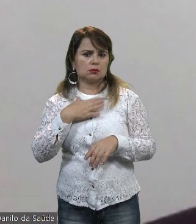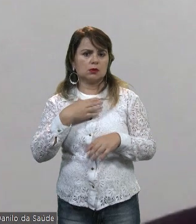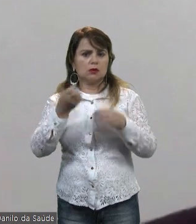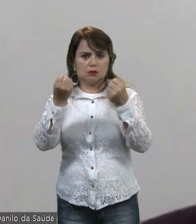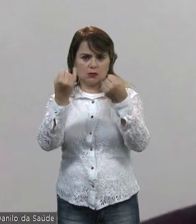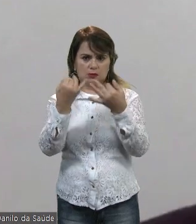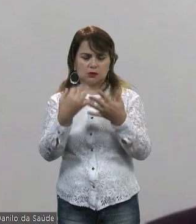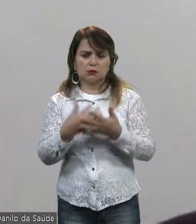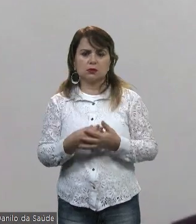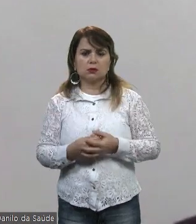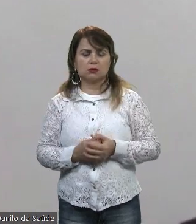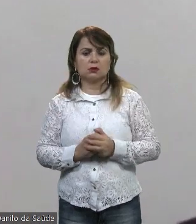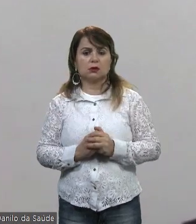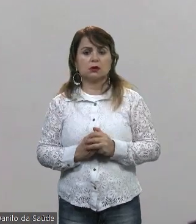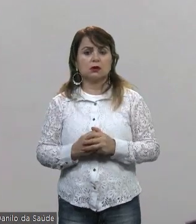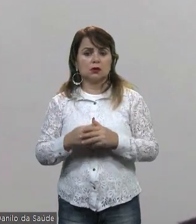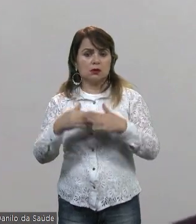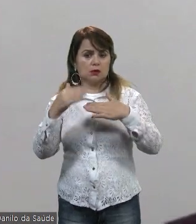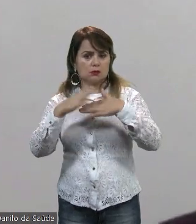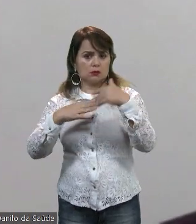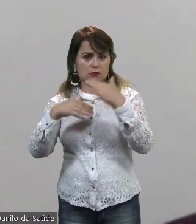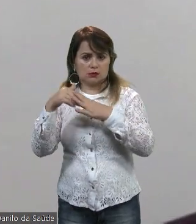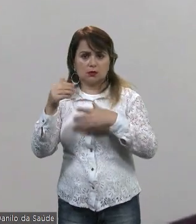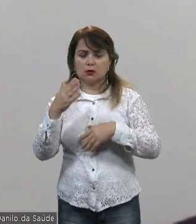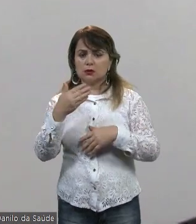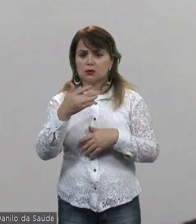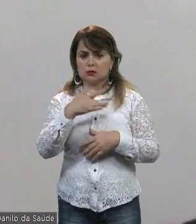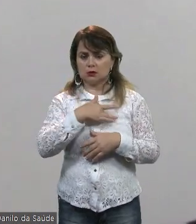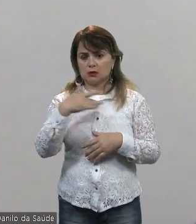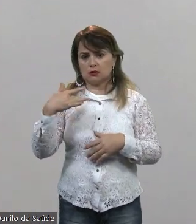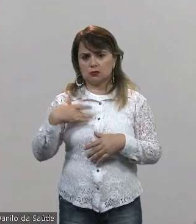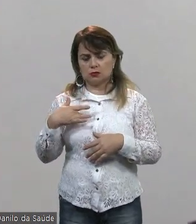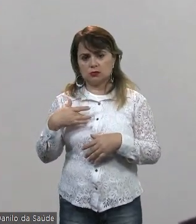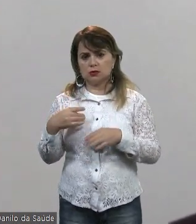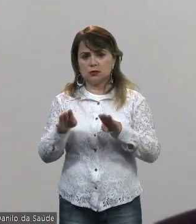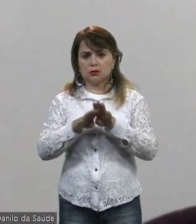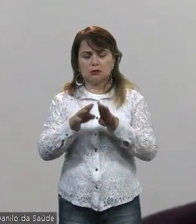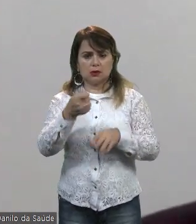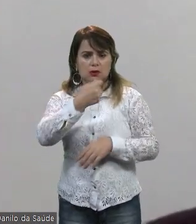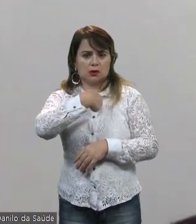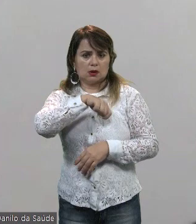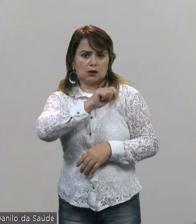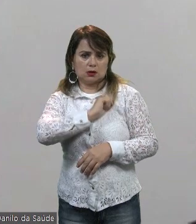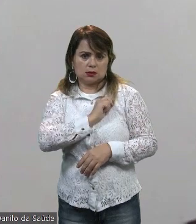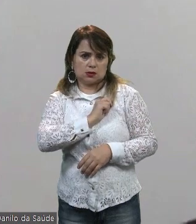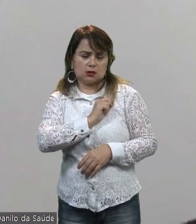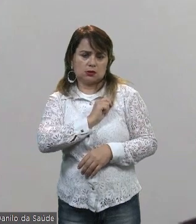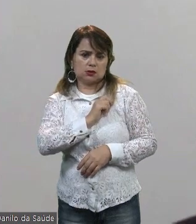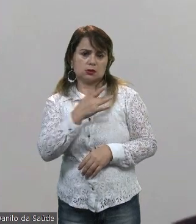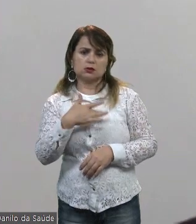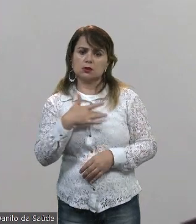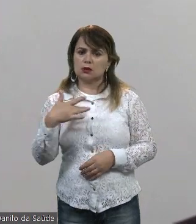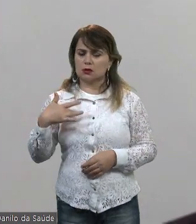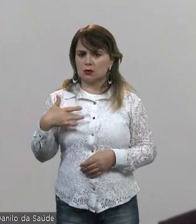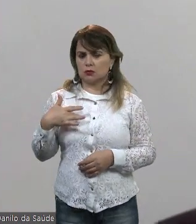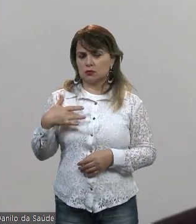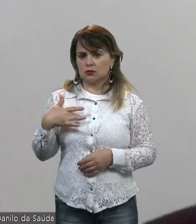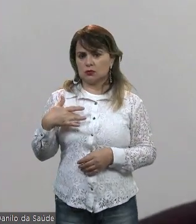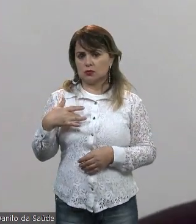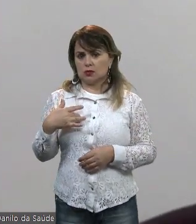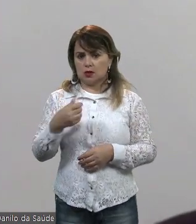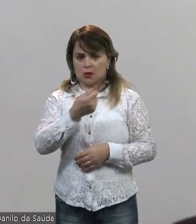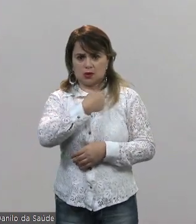trabalhadores de saúde, em especial dos agentes comunitários de saúde e dos agentes de controle